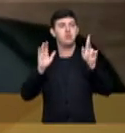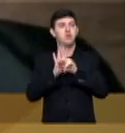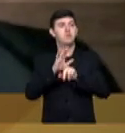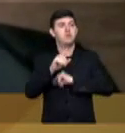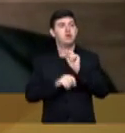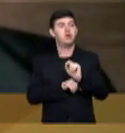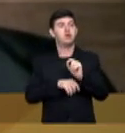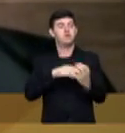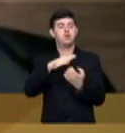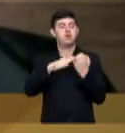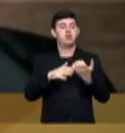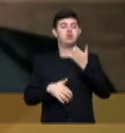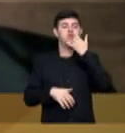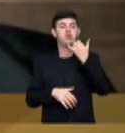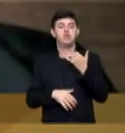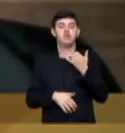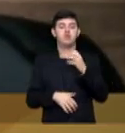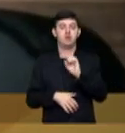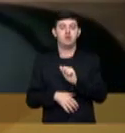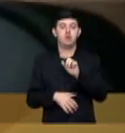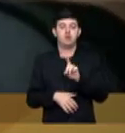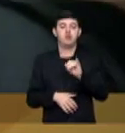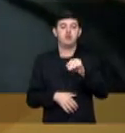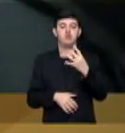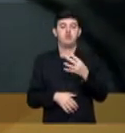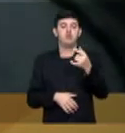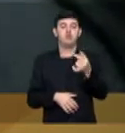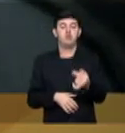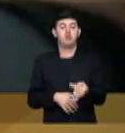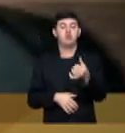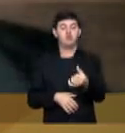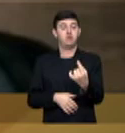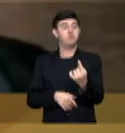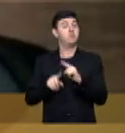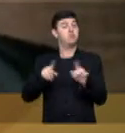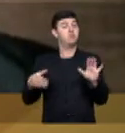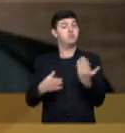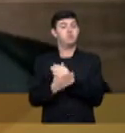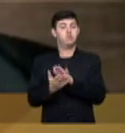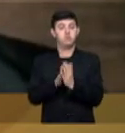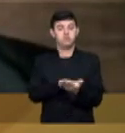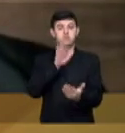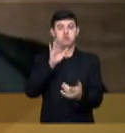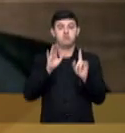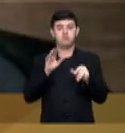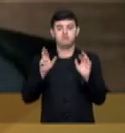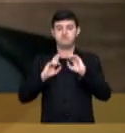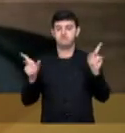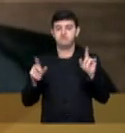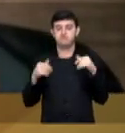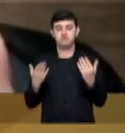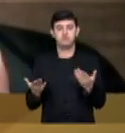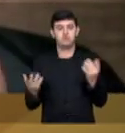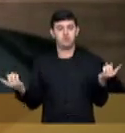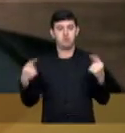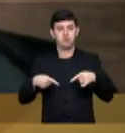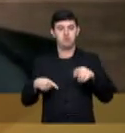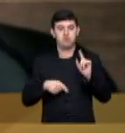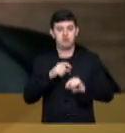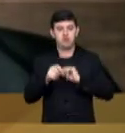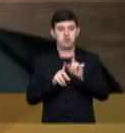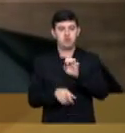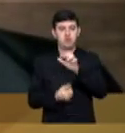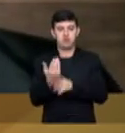na ADI 4761. O caso dos autos, porém, é distinto. Ao invés de